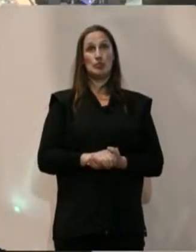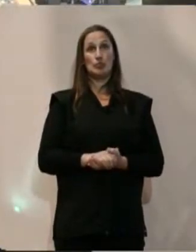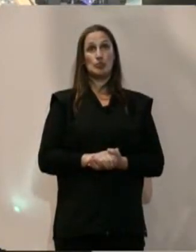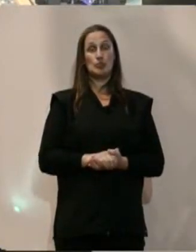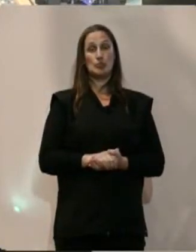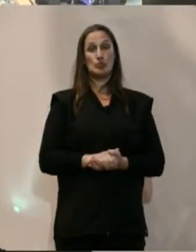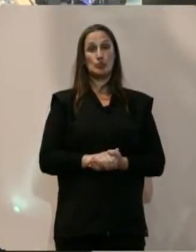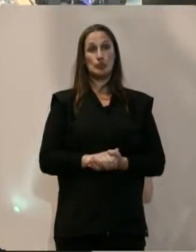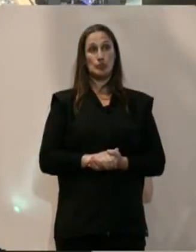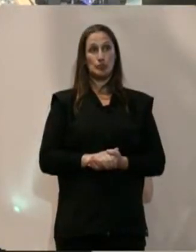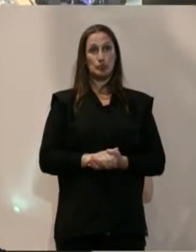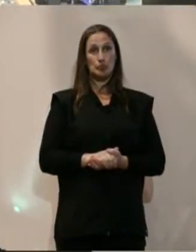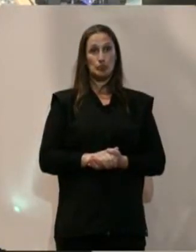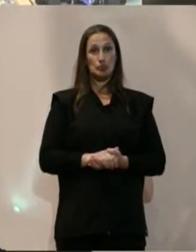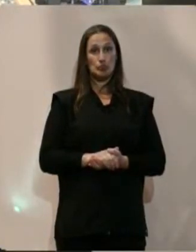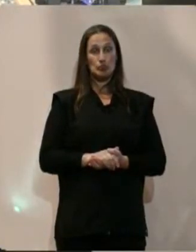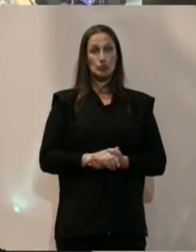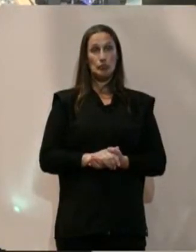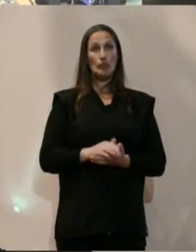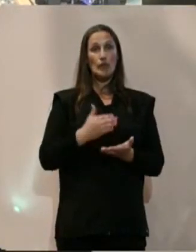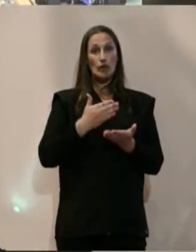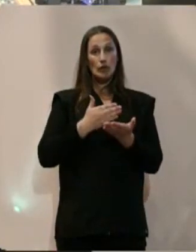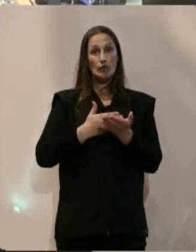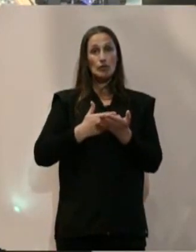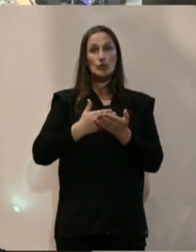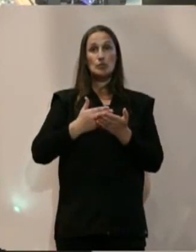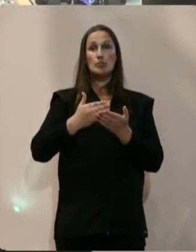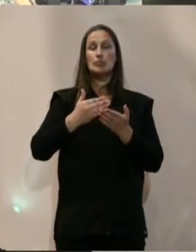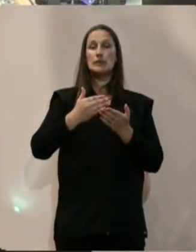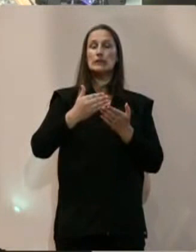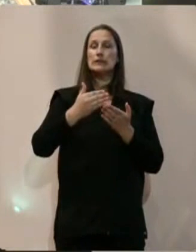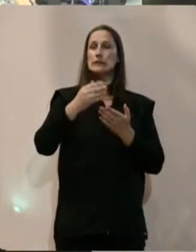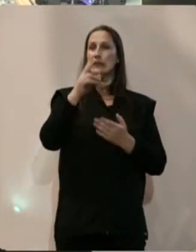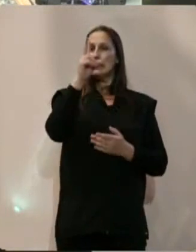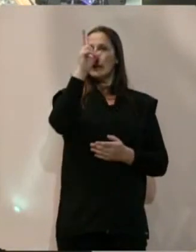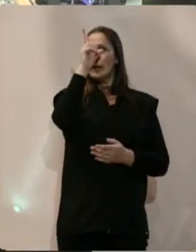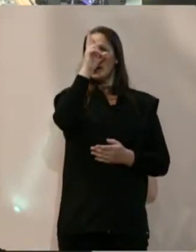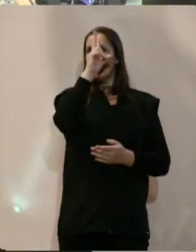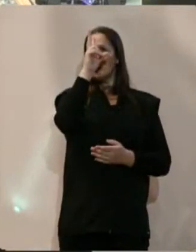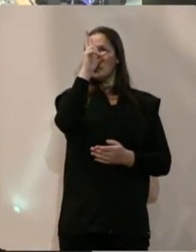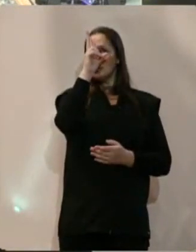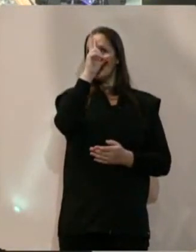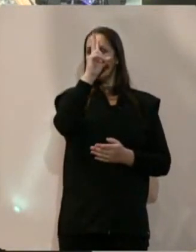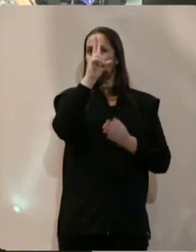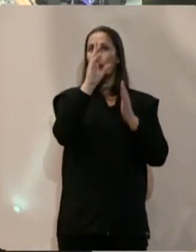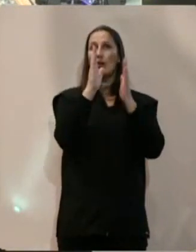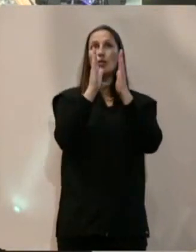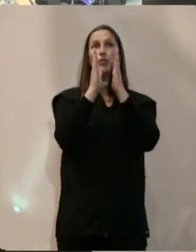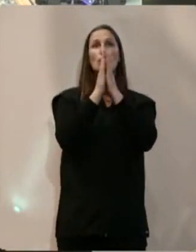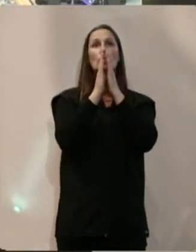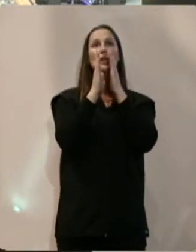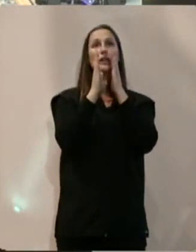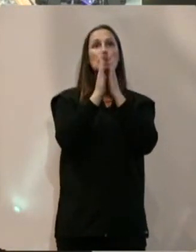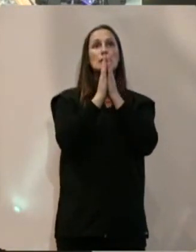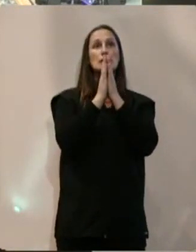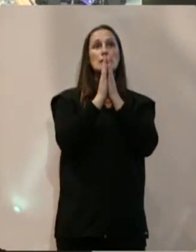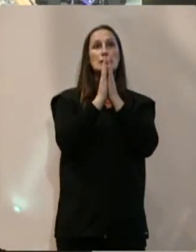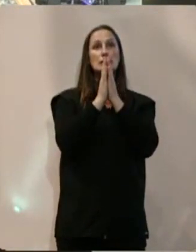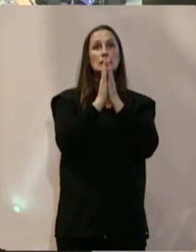E aí eu comecei a lembrar de algumas orações que a gente encontra na Bíblia.